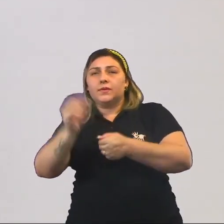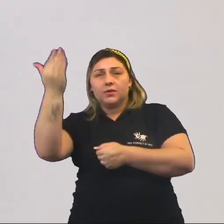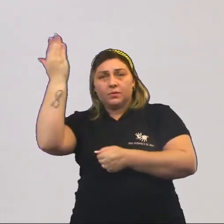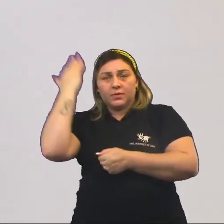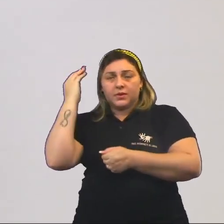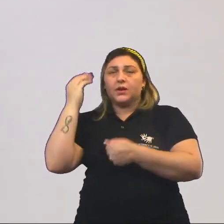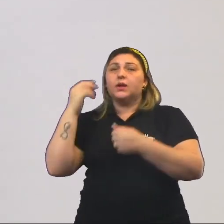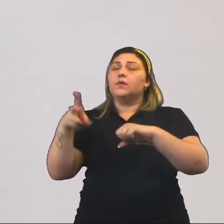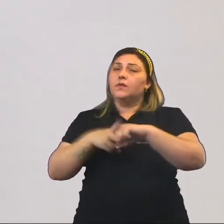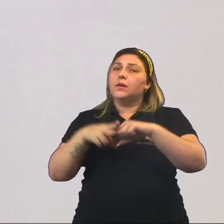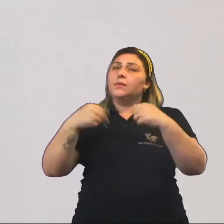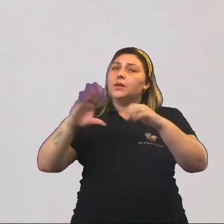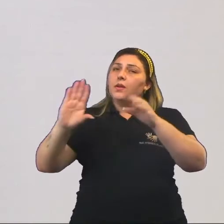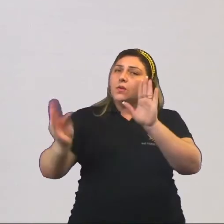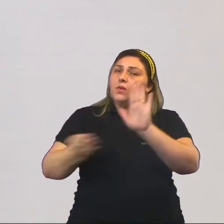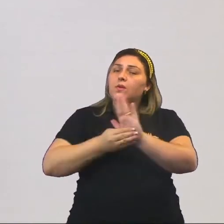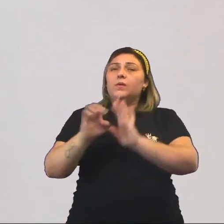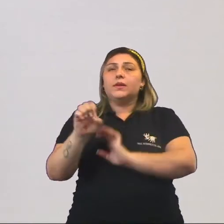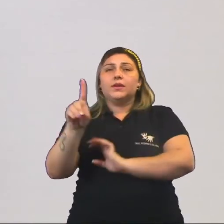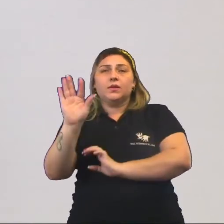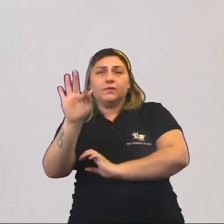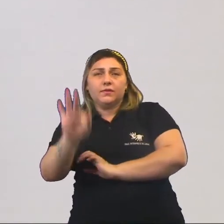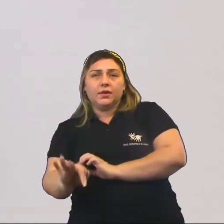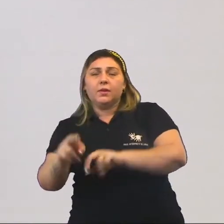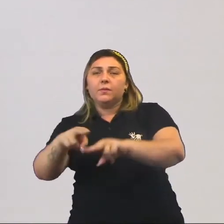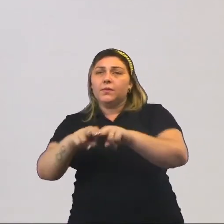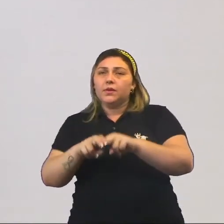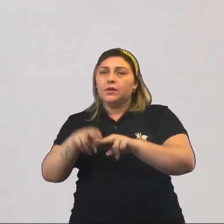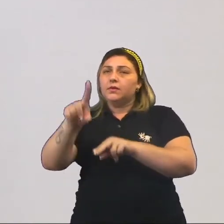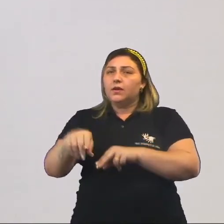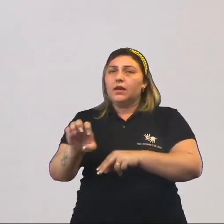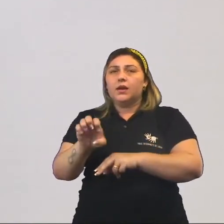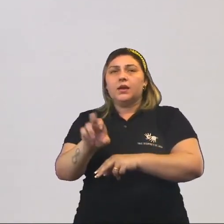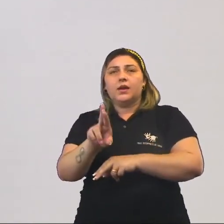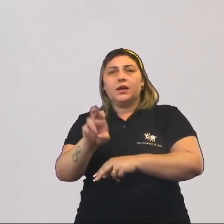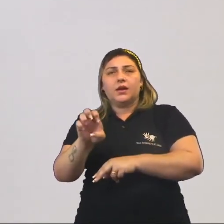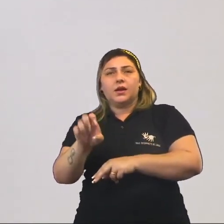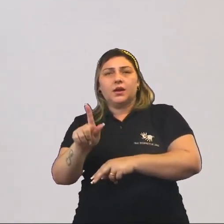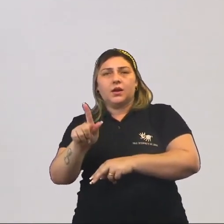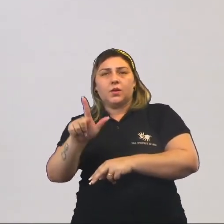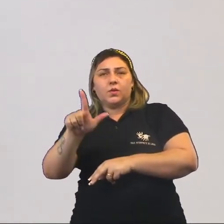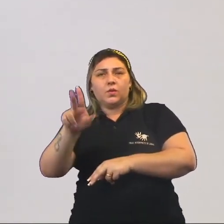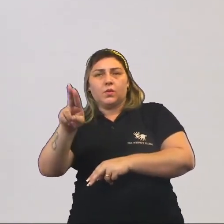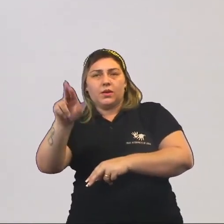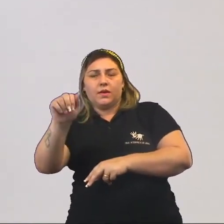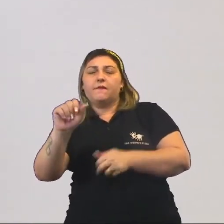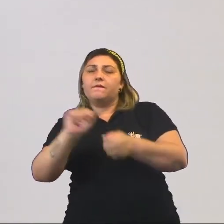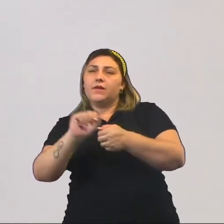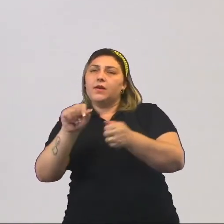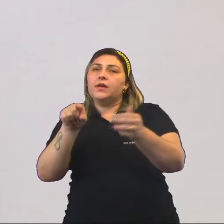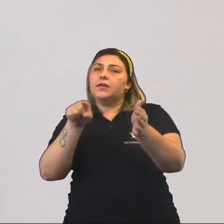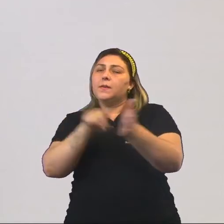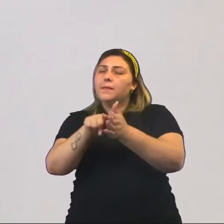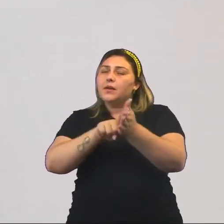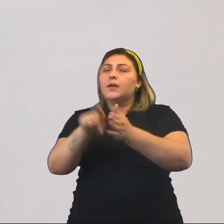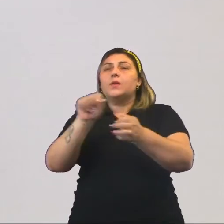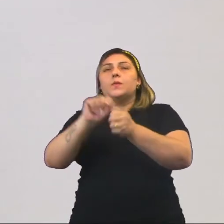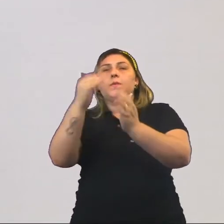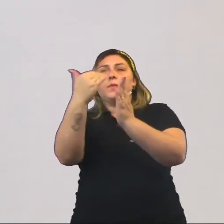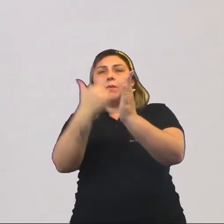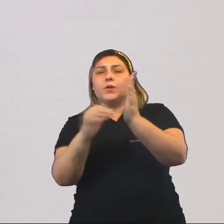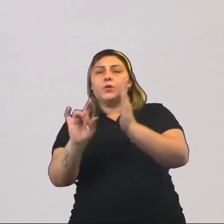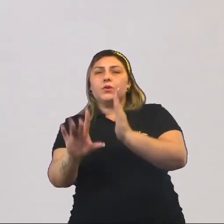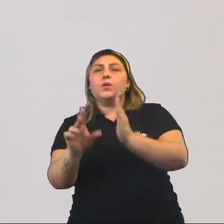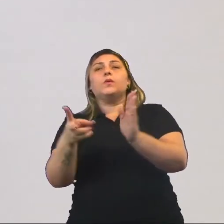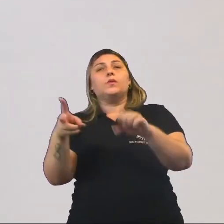passado desse verbo, basta acrescentar o ed no final. Por isso ele é regular, certo? Então façam uma pesquisa e criem uma lista aí só com